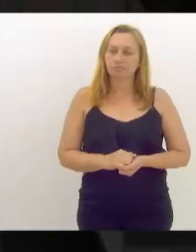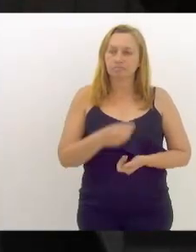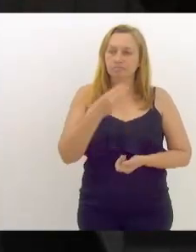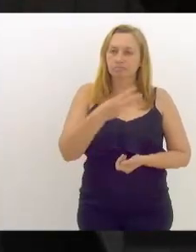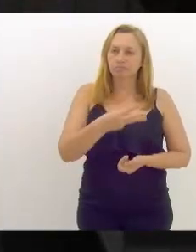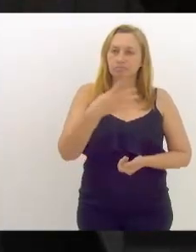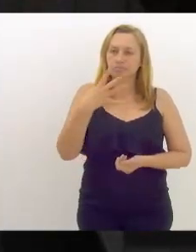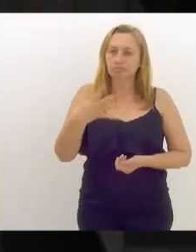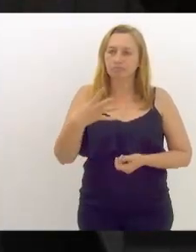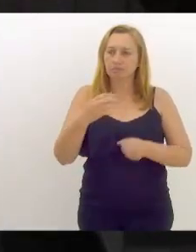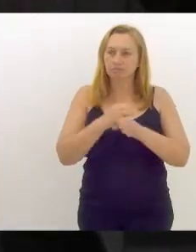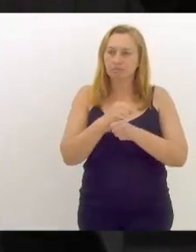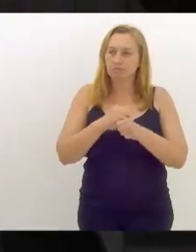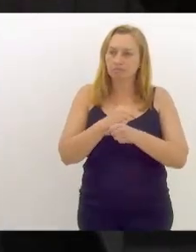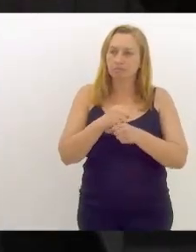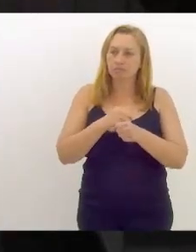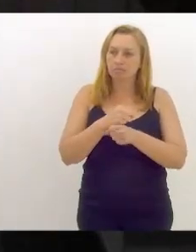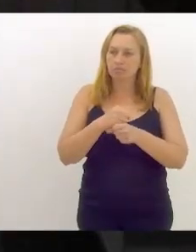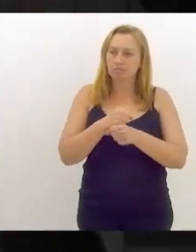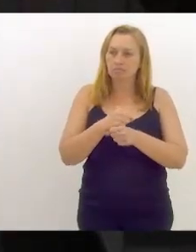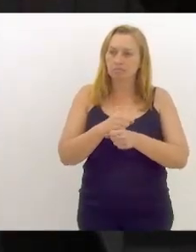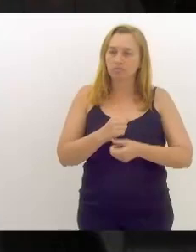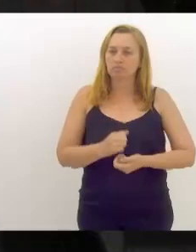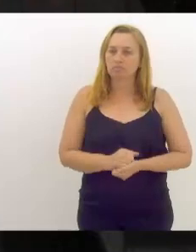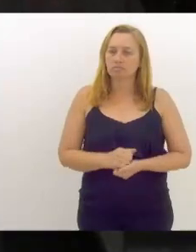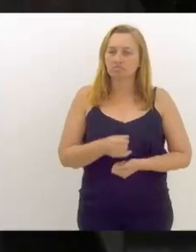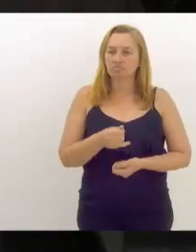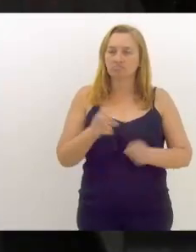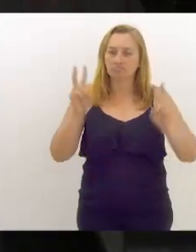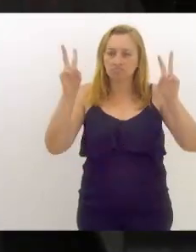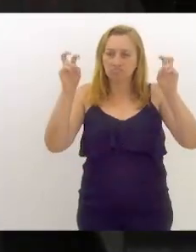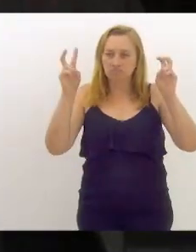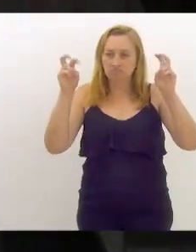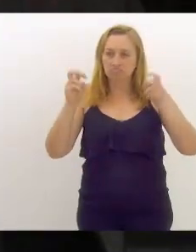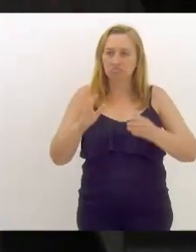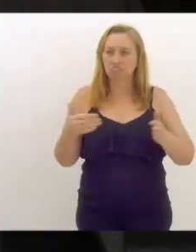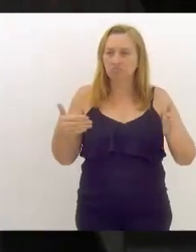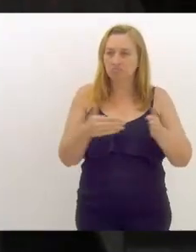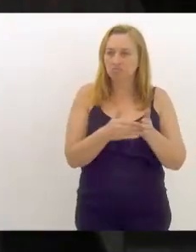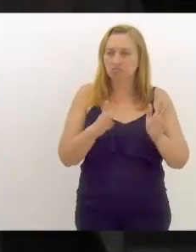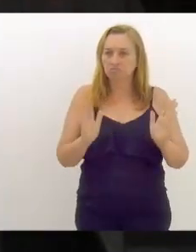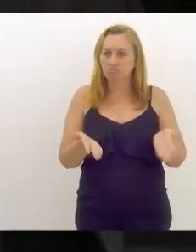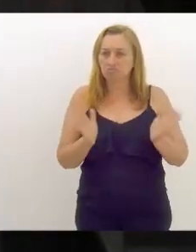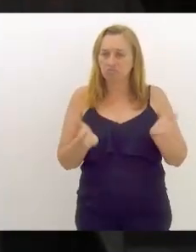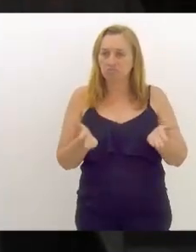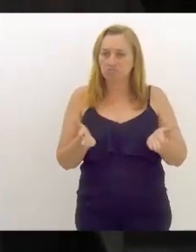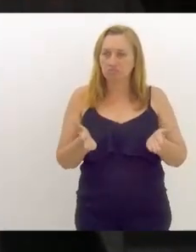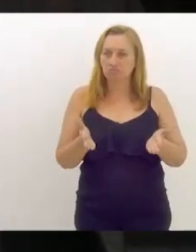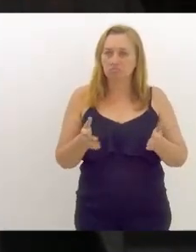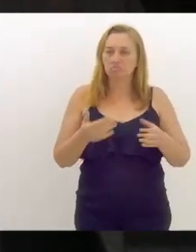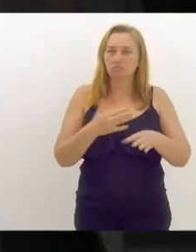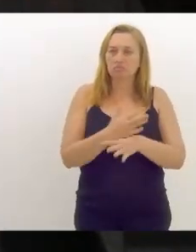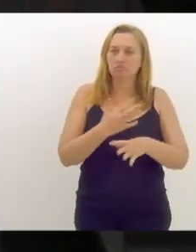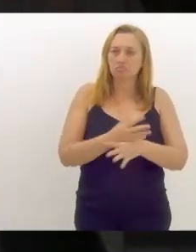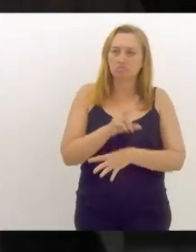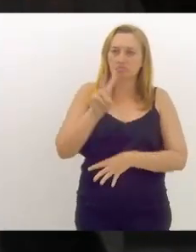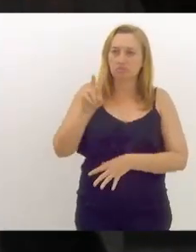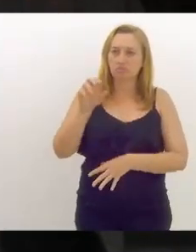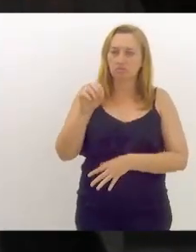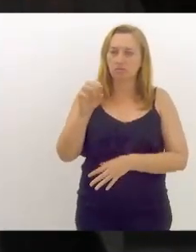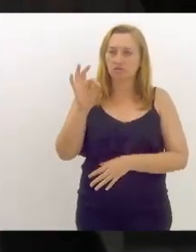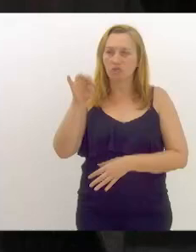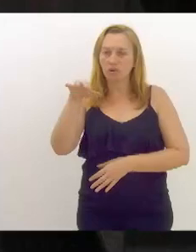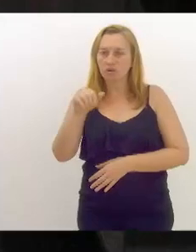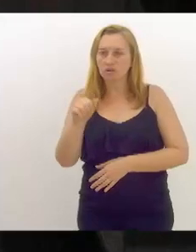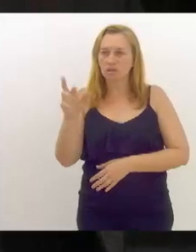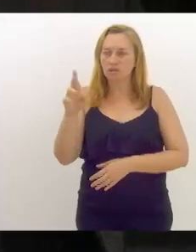anos desse fato lamentável, onde até hoje, na cidade de Volta Redonda, os